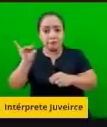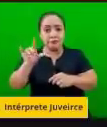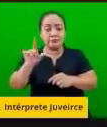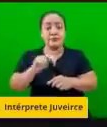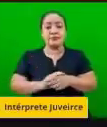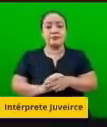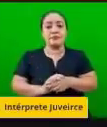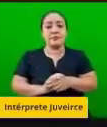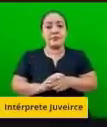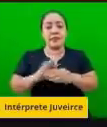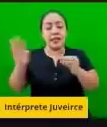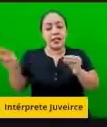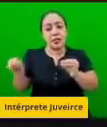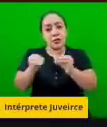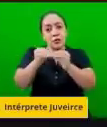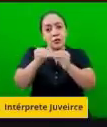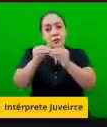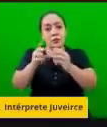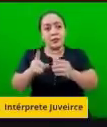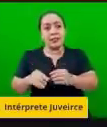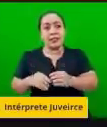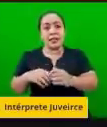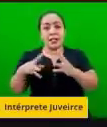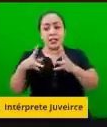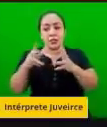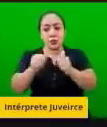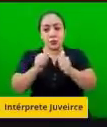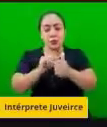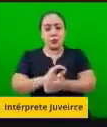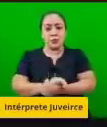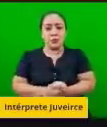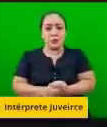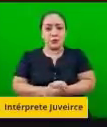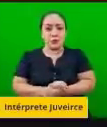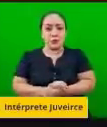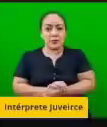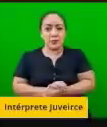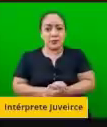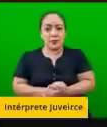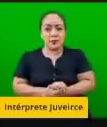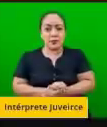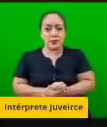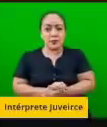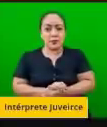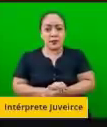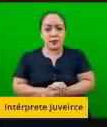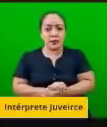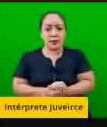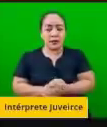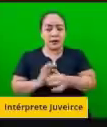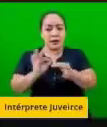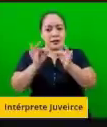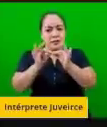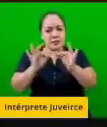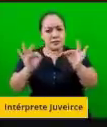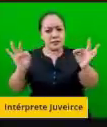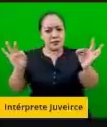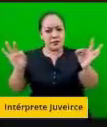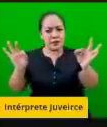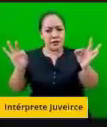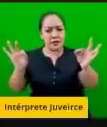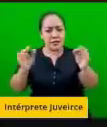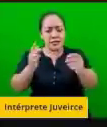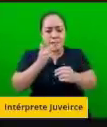nos atentar também para que para que as frases tenham uma extensão parecida, né?